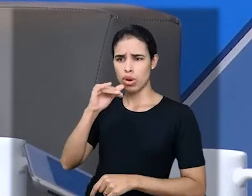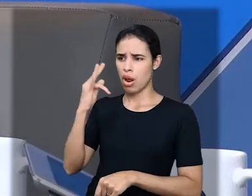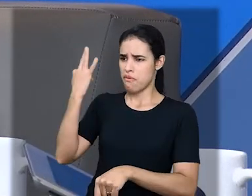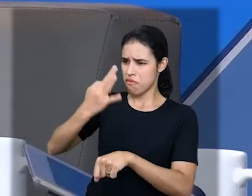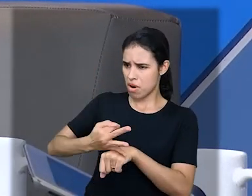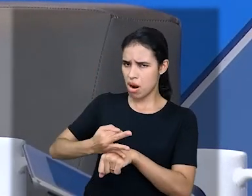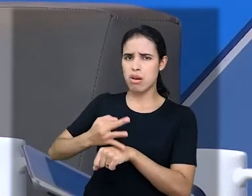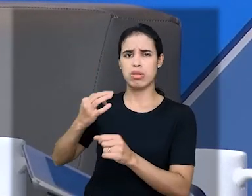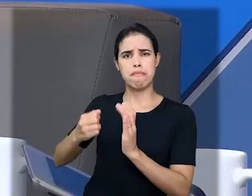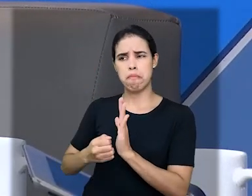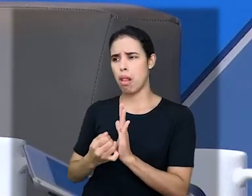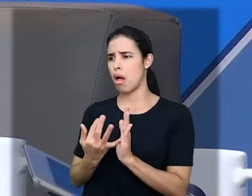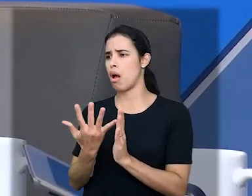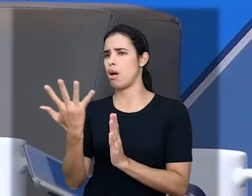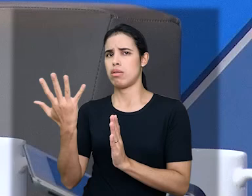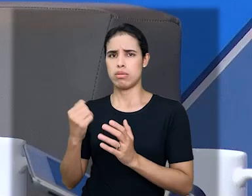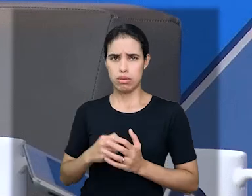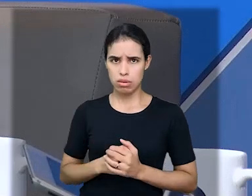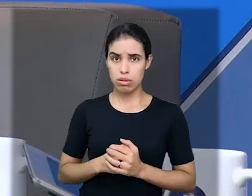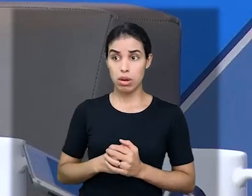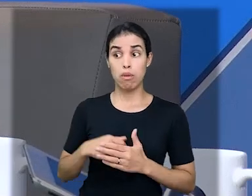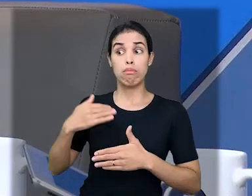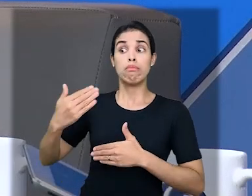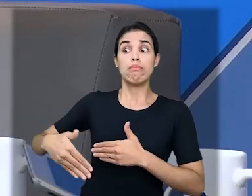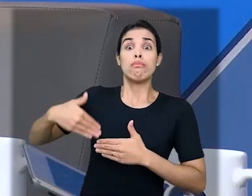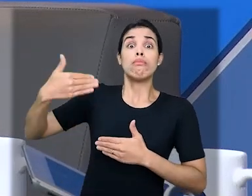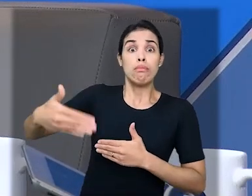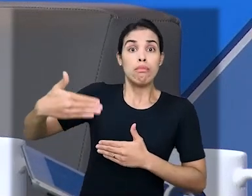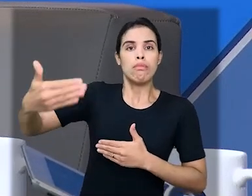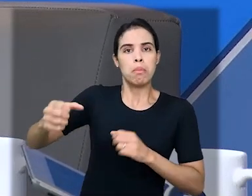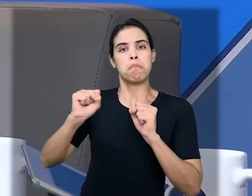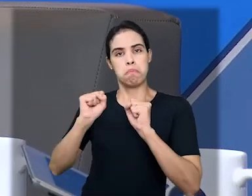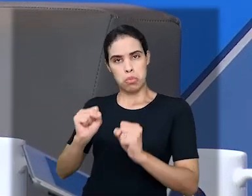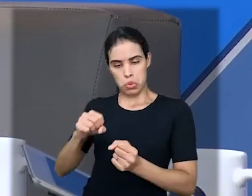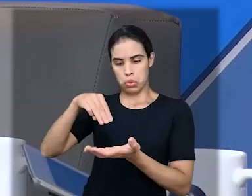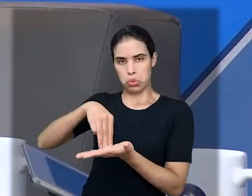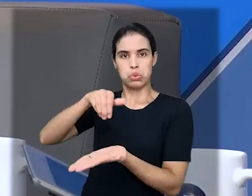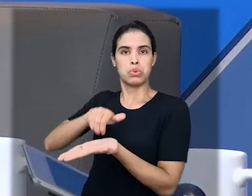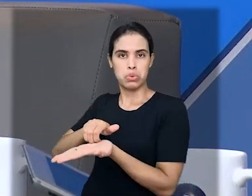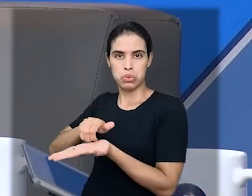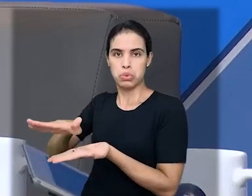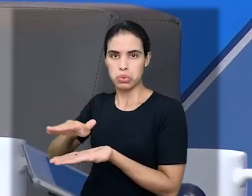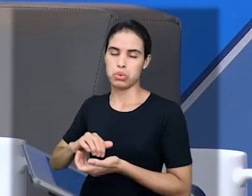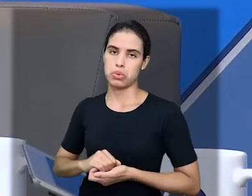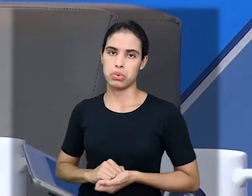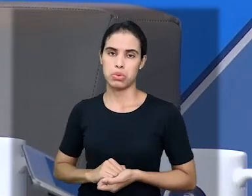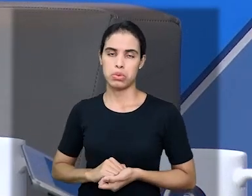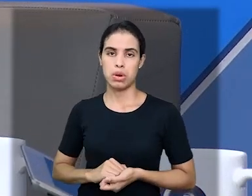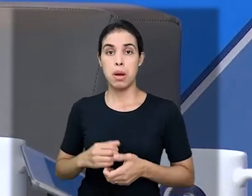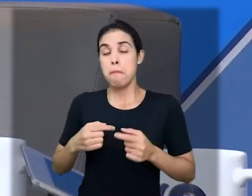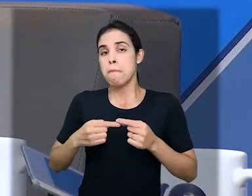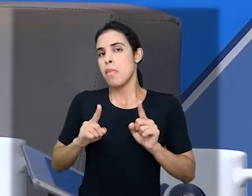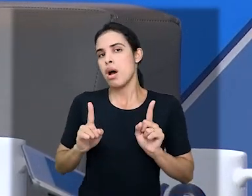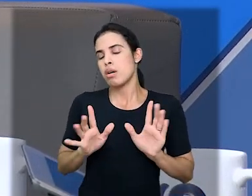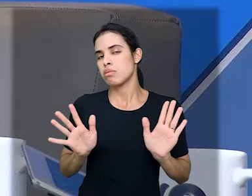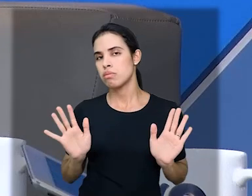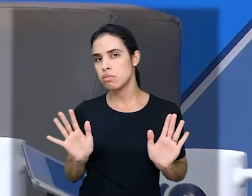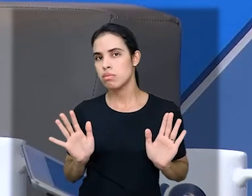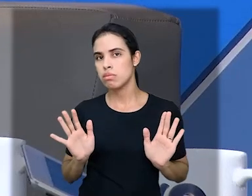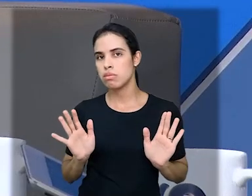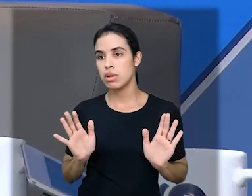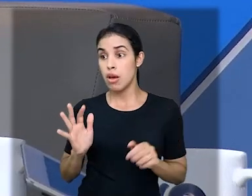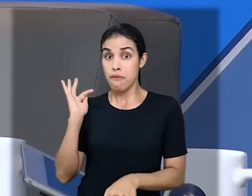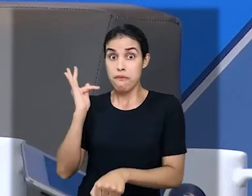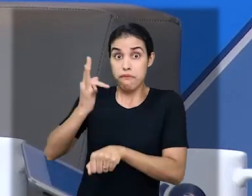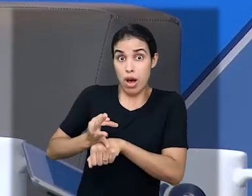de forma repetida e injustificada poderá ser alvo de uma dispensa por justa causa. Mas aí, de repente,